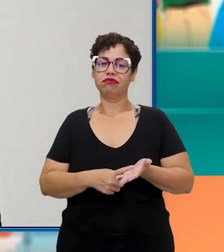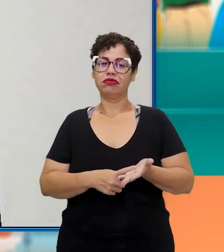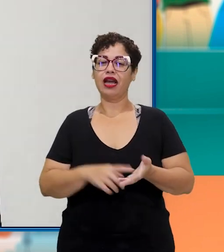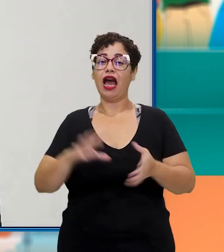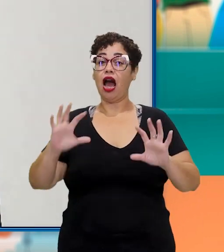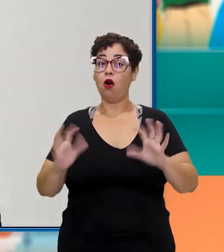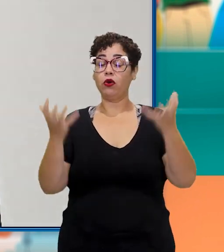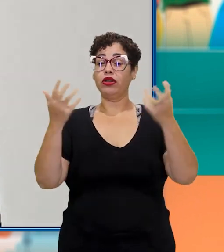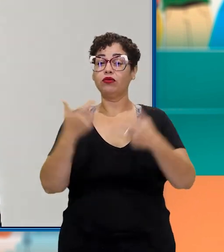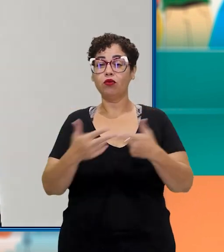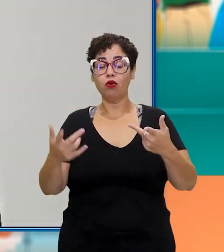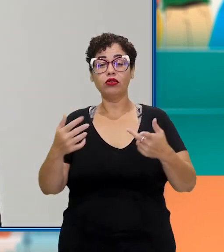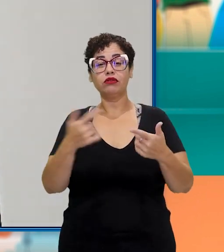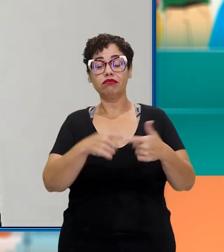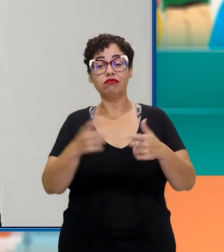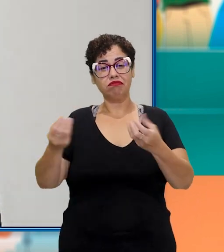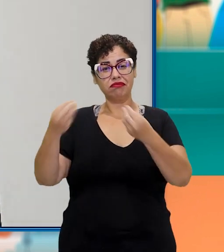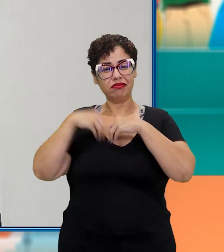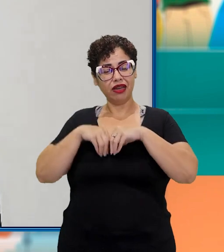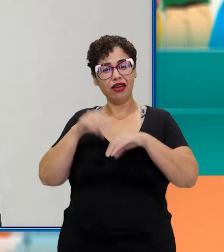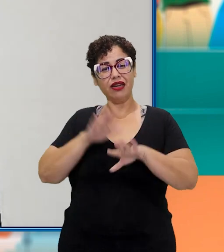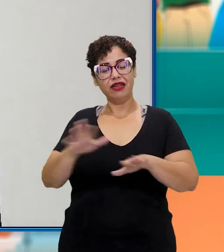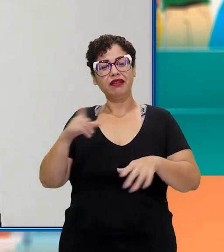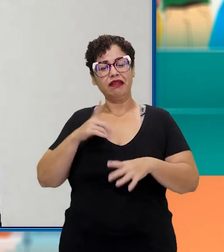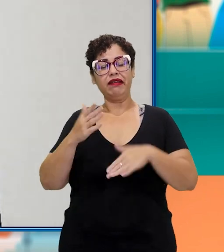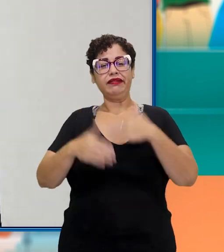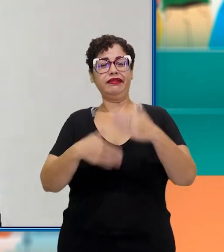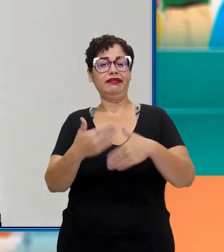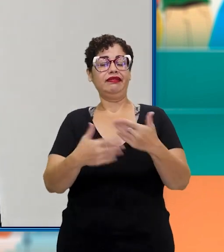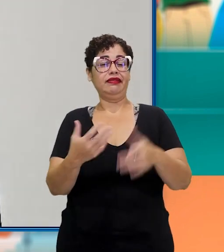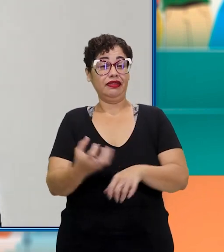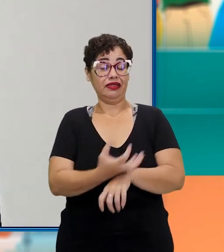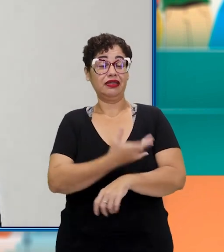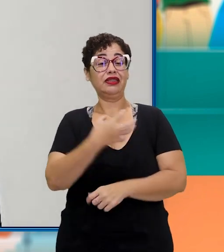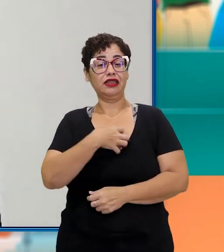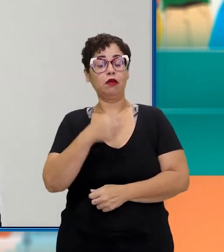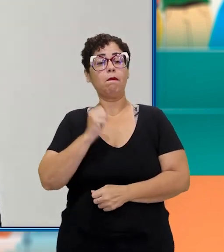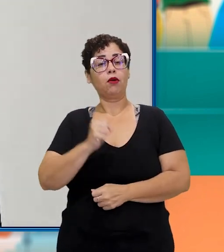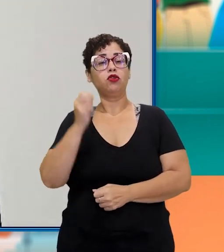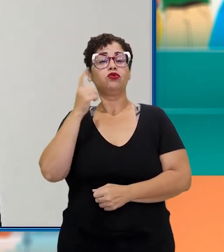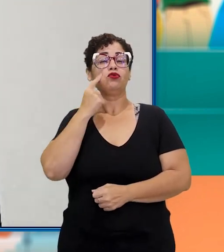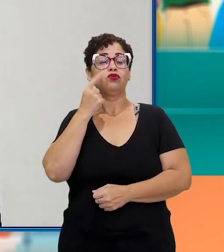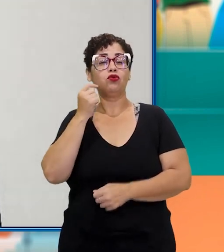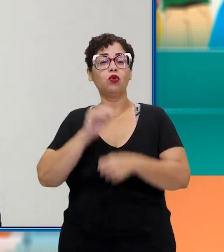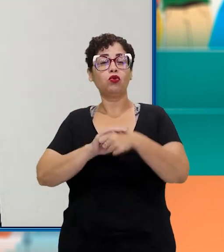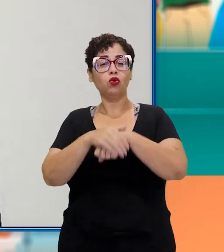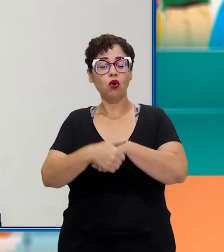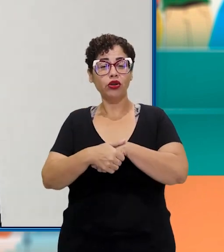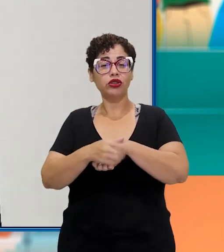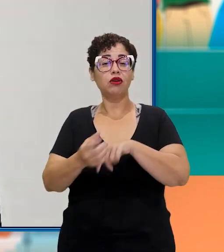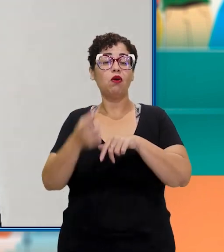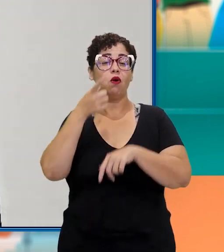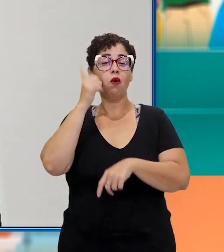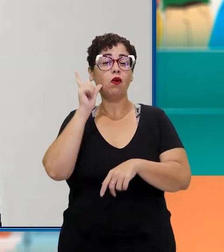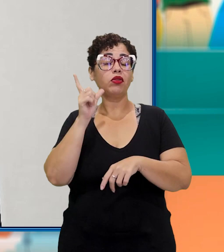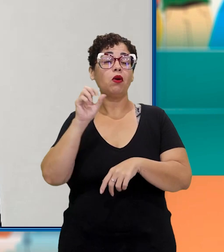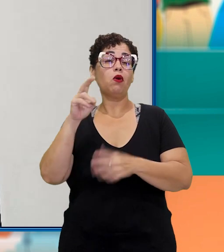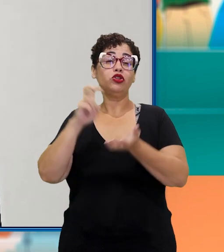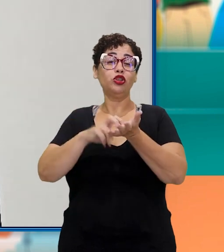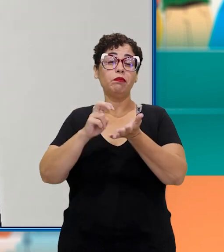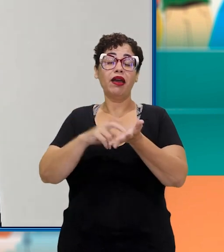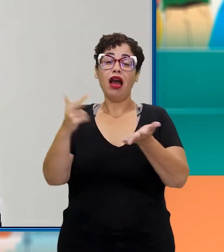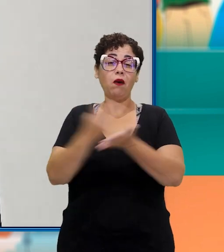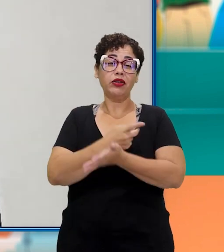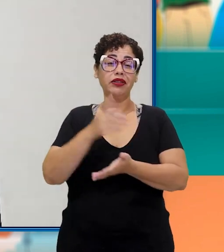compromisso. Acontecimentos e encontros atuam na criança melancólica por muito tempo. E elas podem chorar à noite por algo que aconteceu